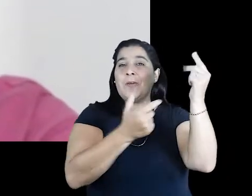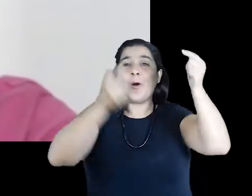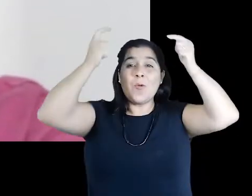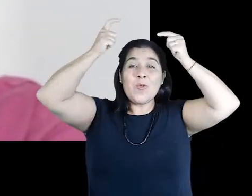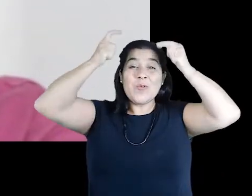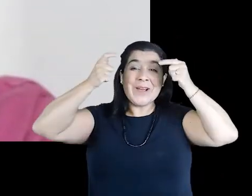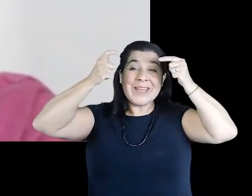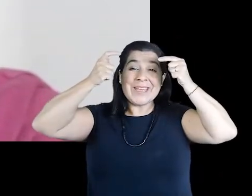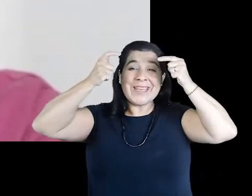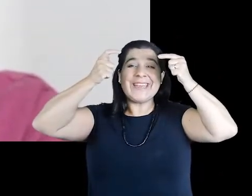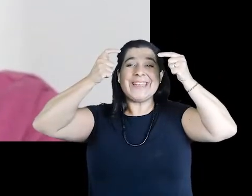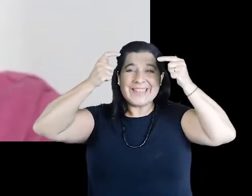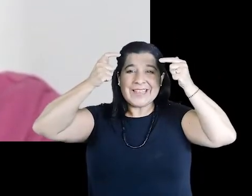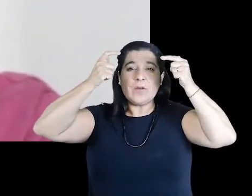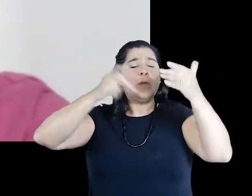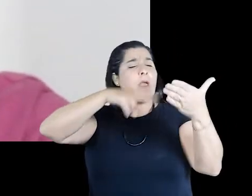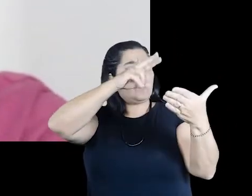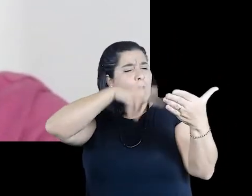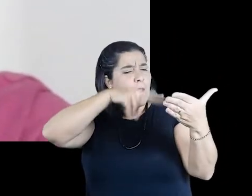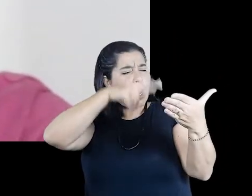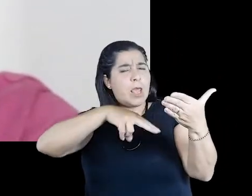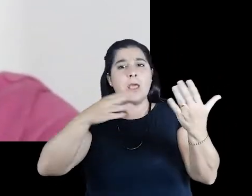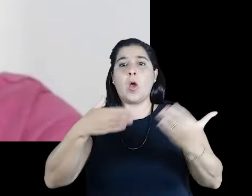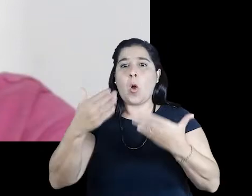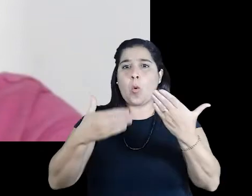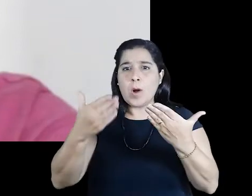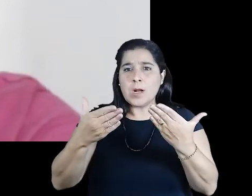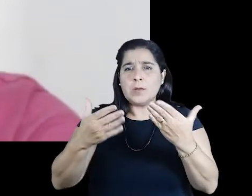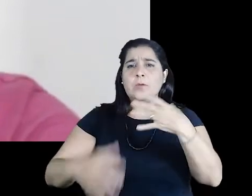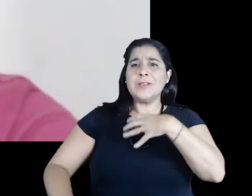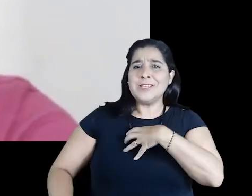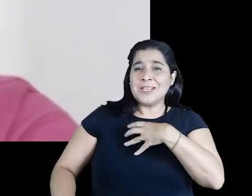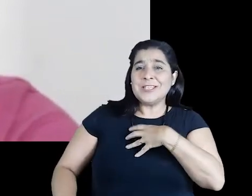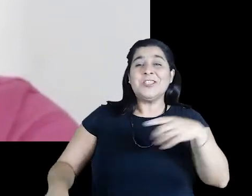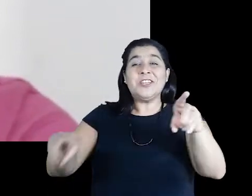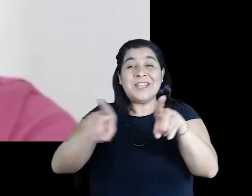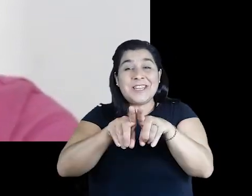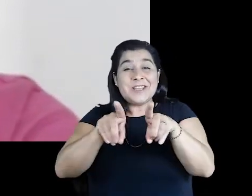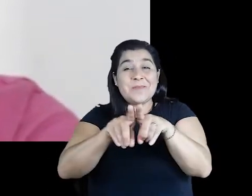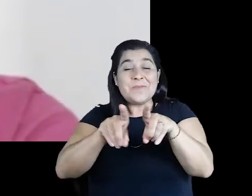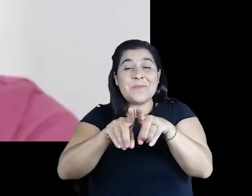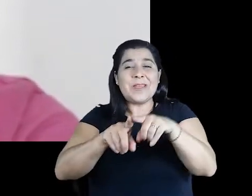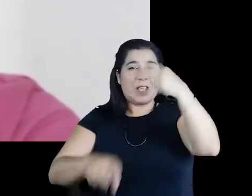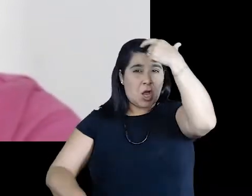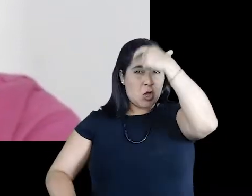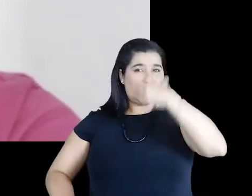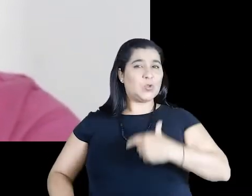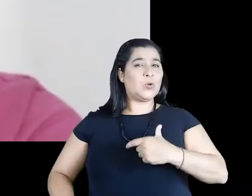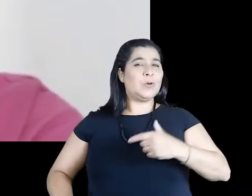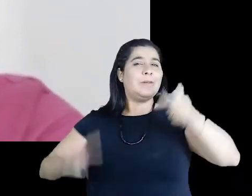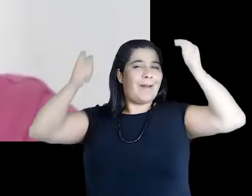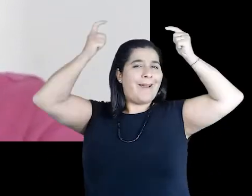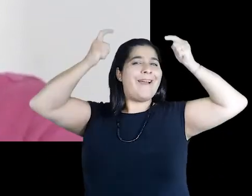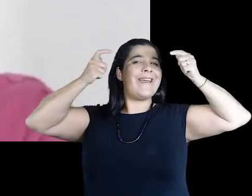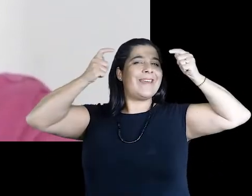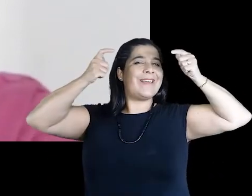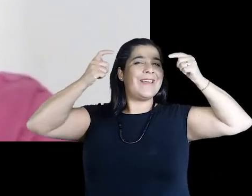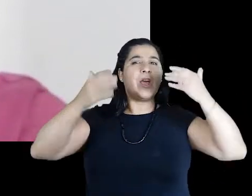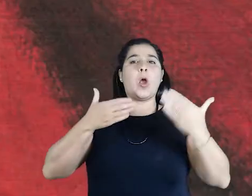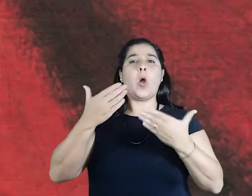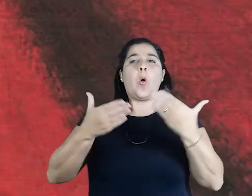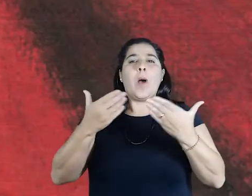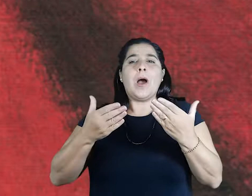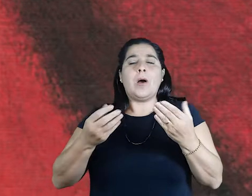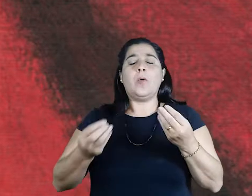E assim propor ao leitor também de que ele possa também, dentro da sua cabeça, pensar que rei sou eu, como